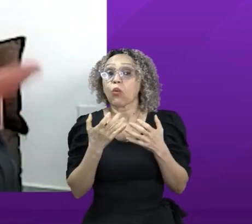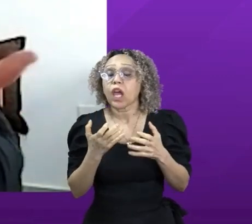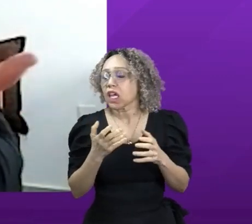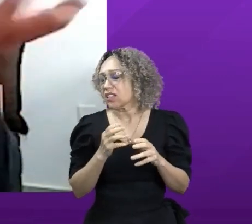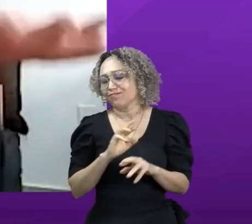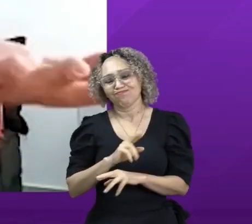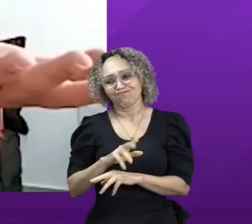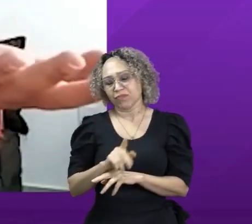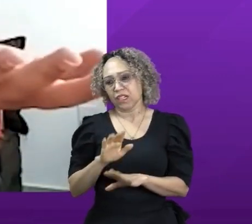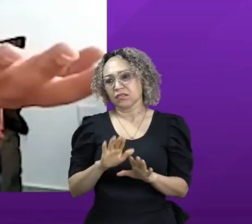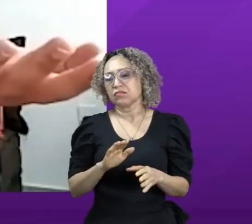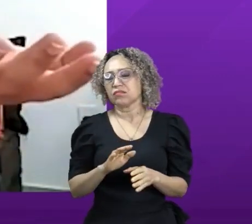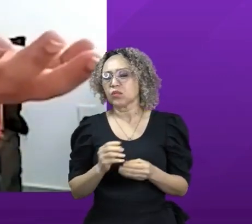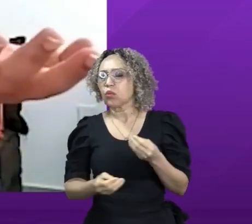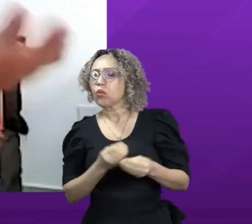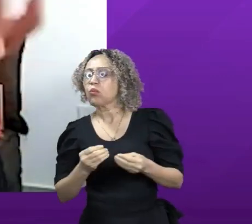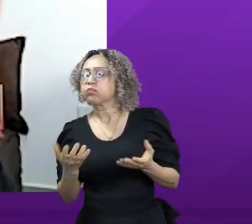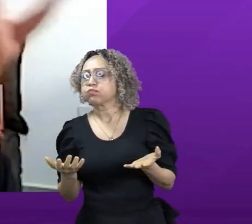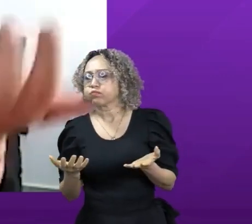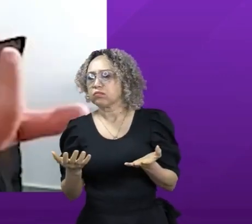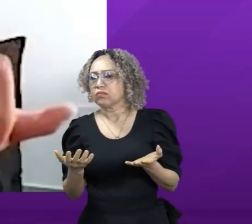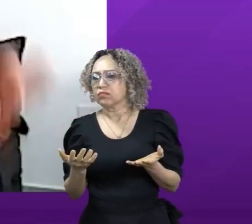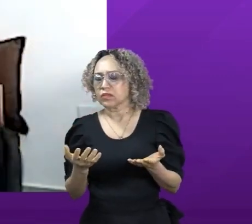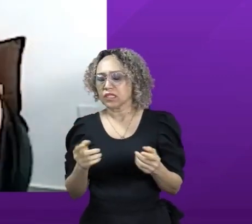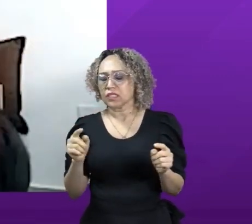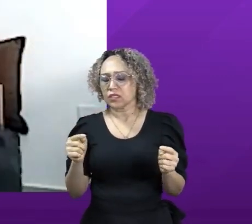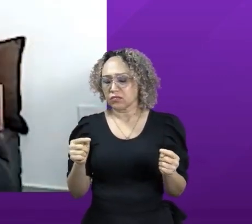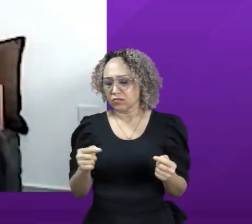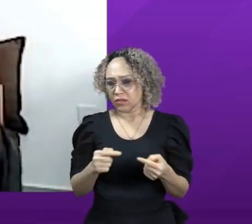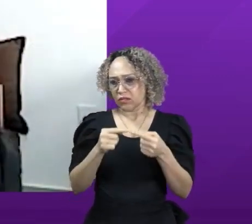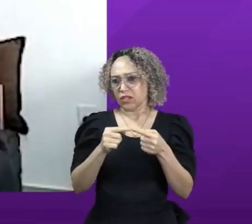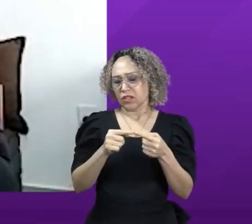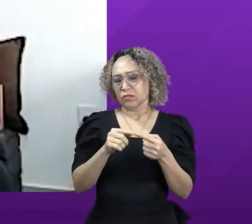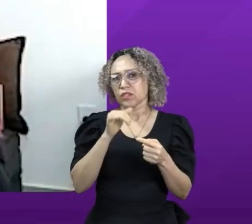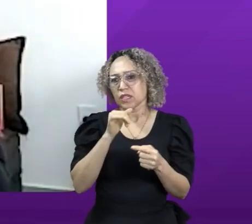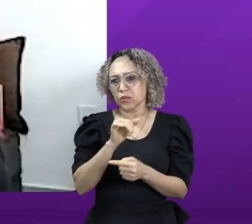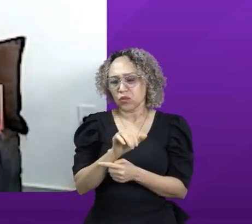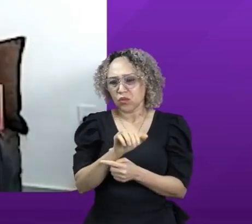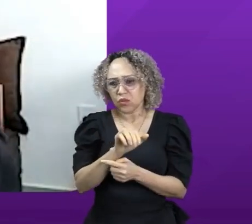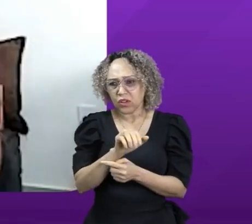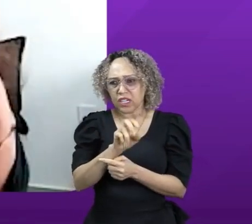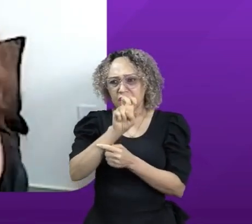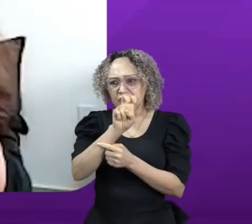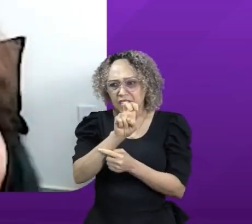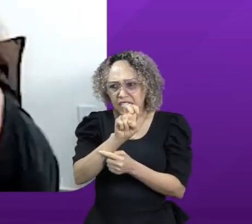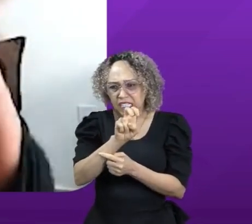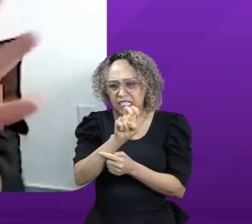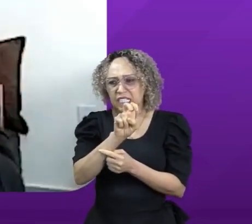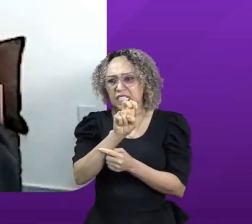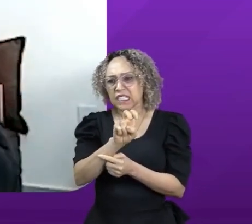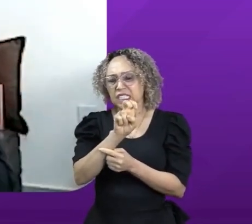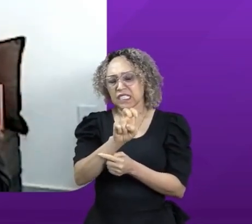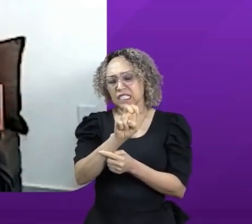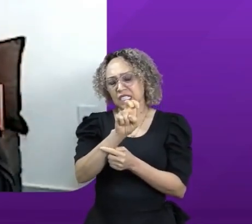e isso tem uma correlação direta com 500 mil abortos clandestinos que são realizados,